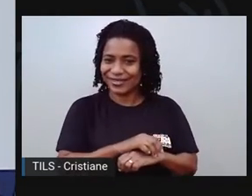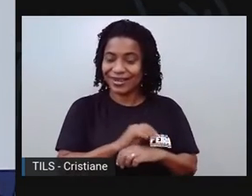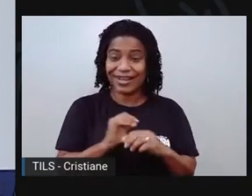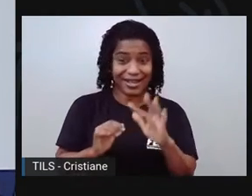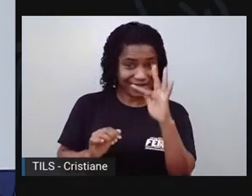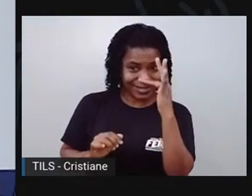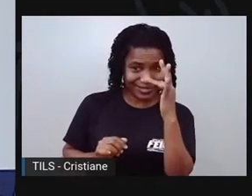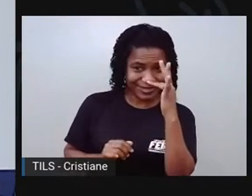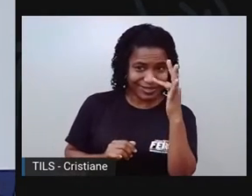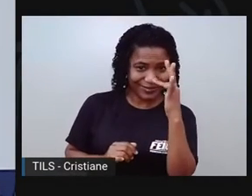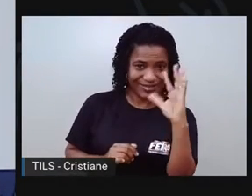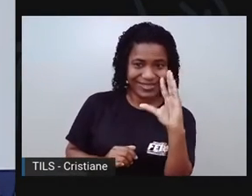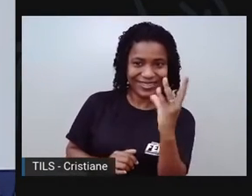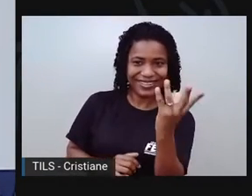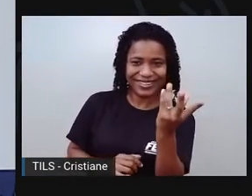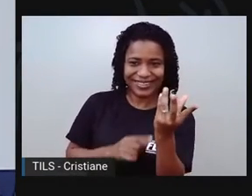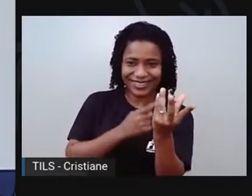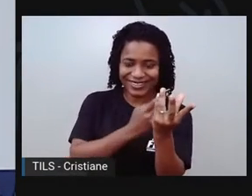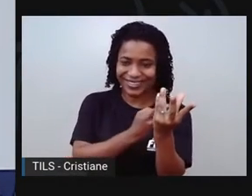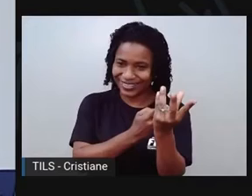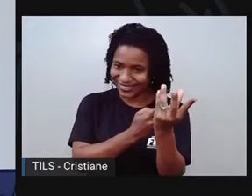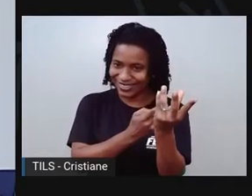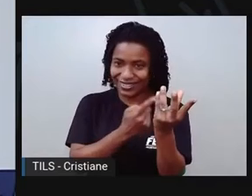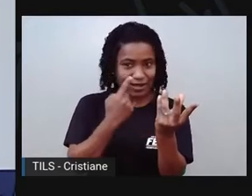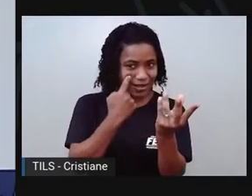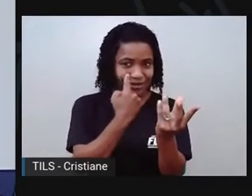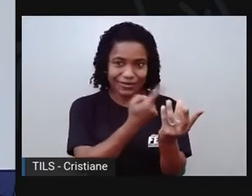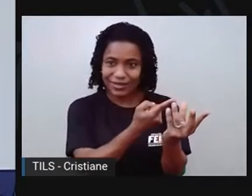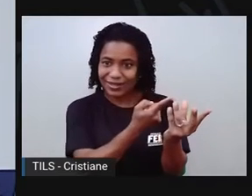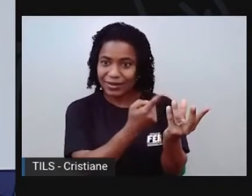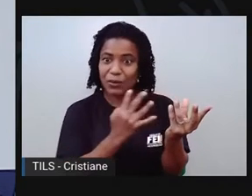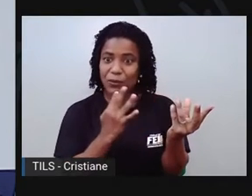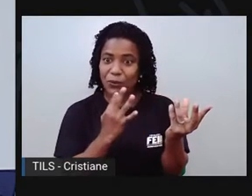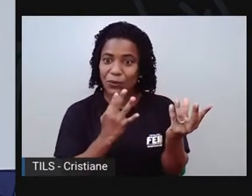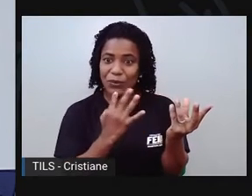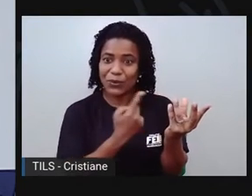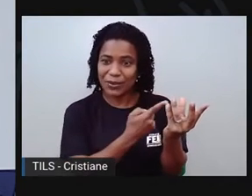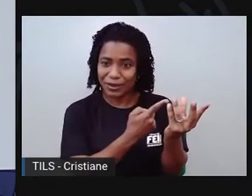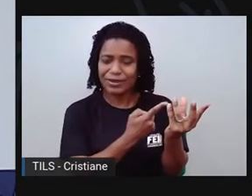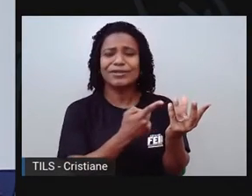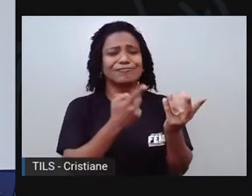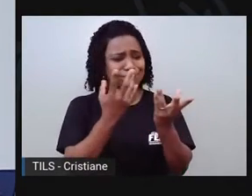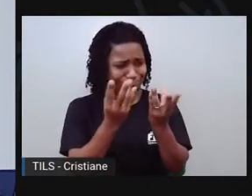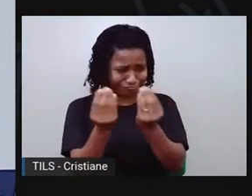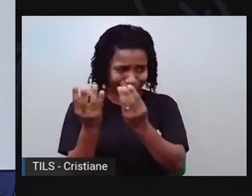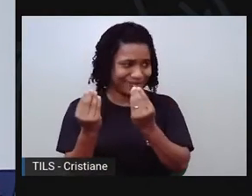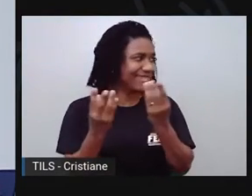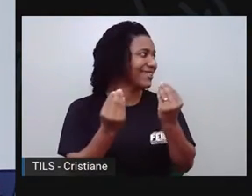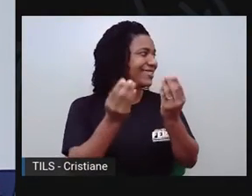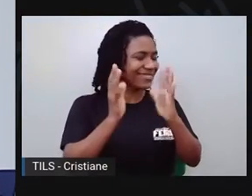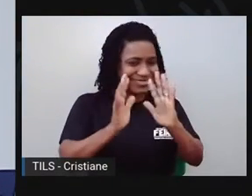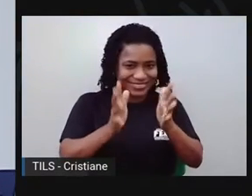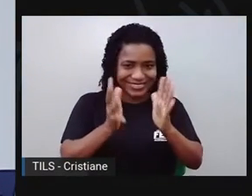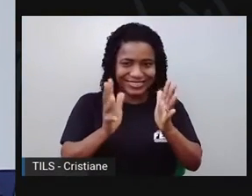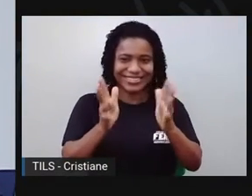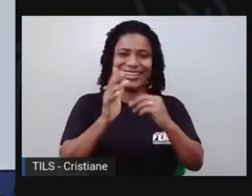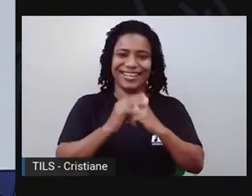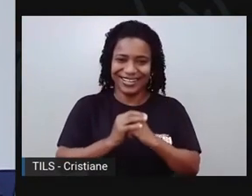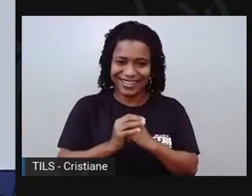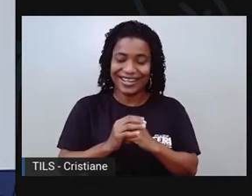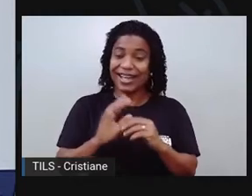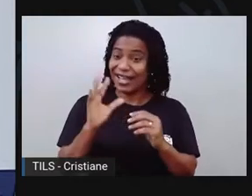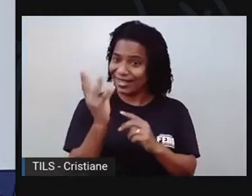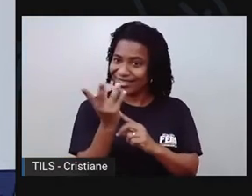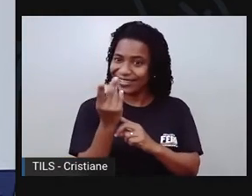hibisco. Essa daqui, ó, vocês já viram ela por aí? Eu já vi tanto. Nossa, essa